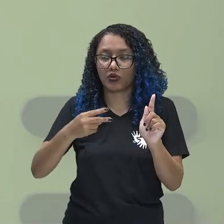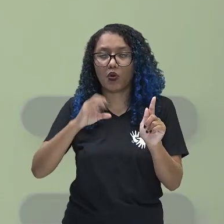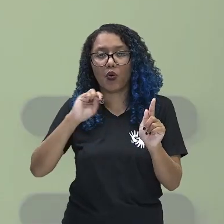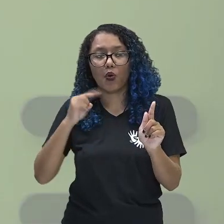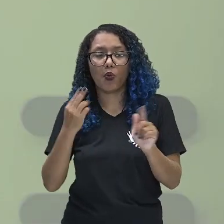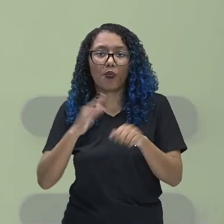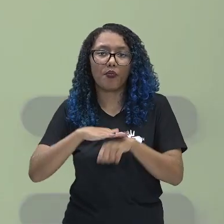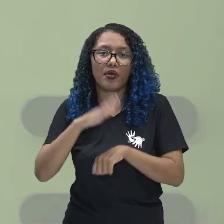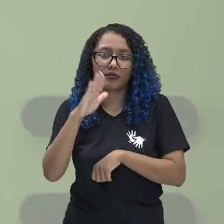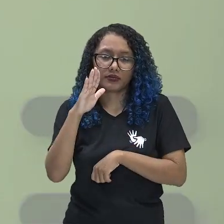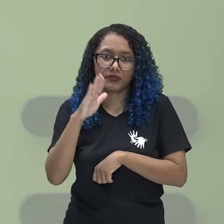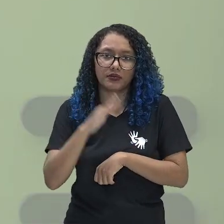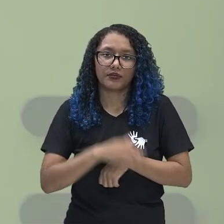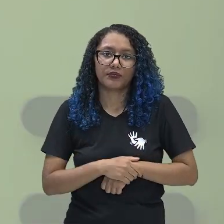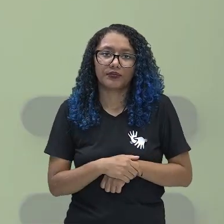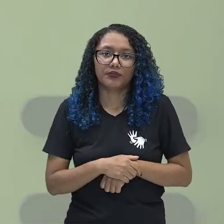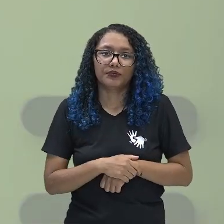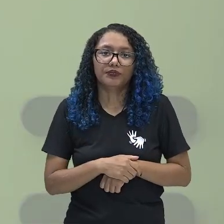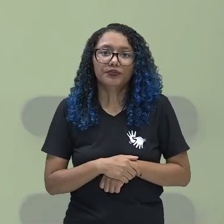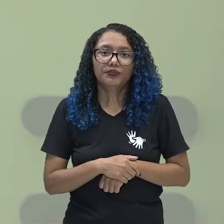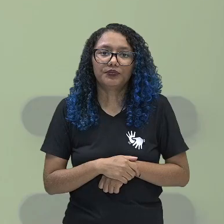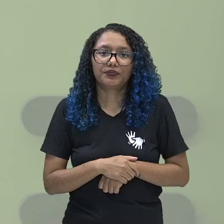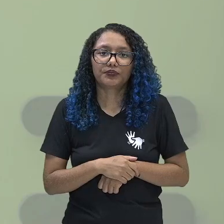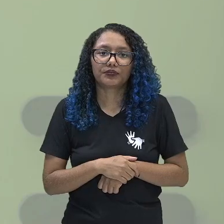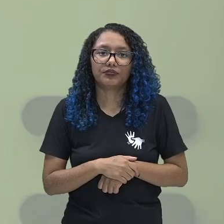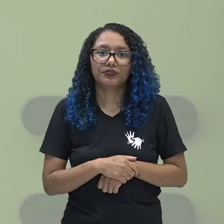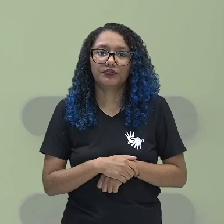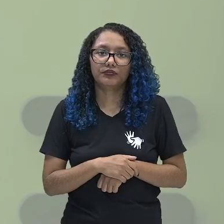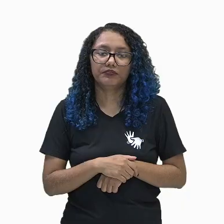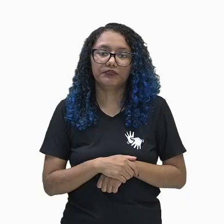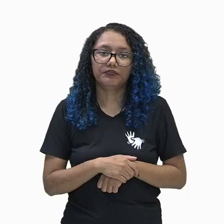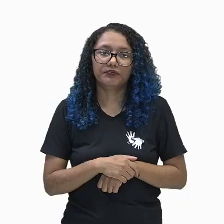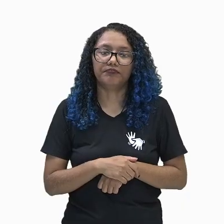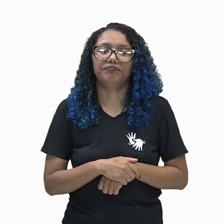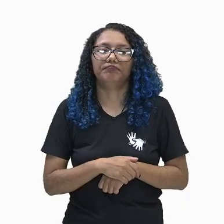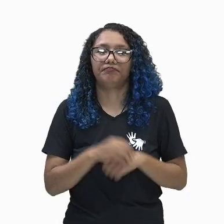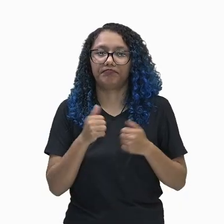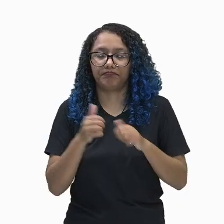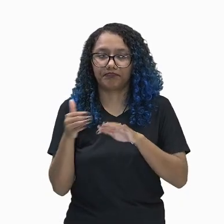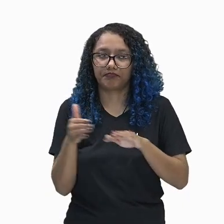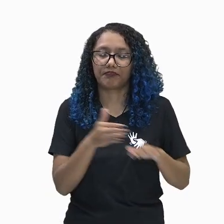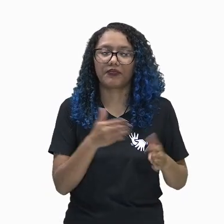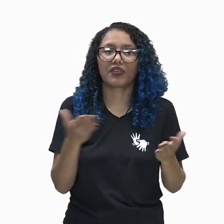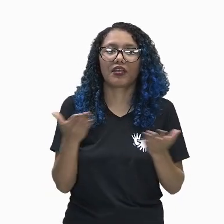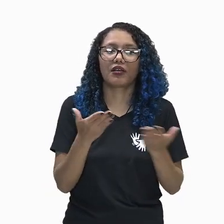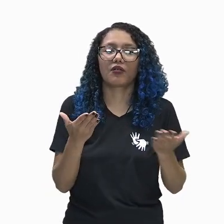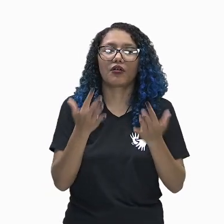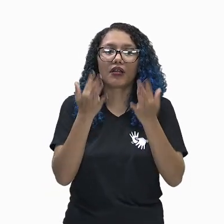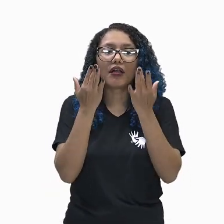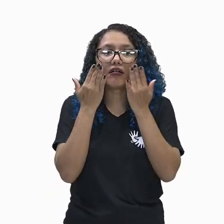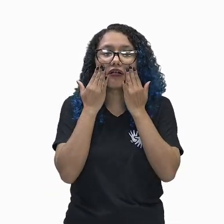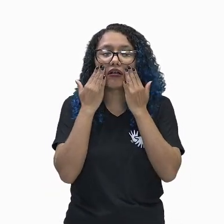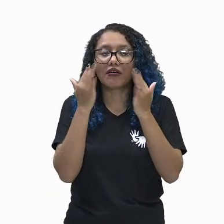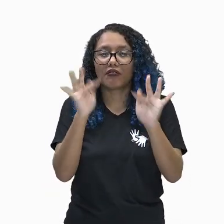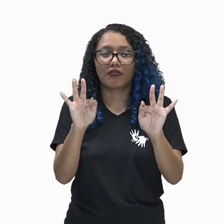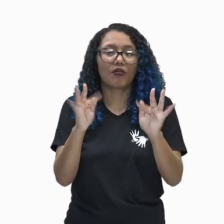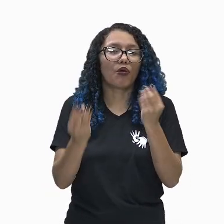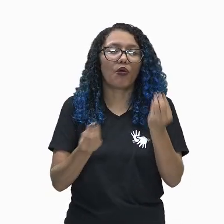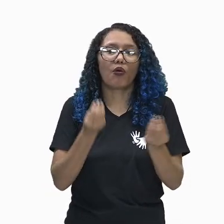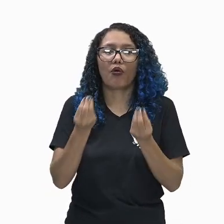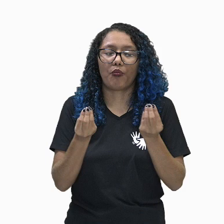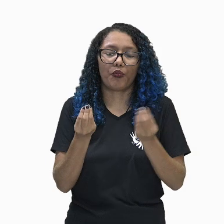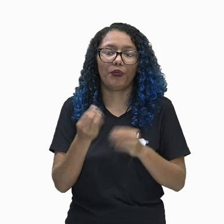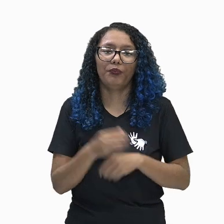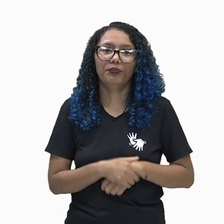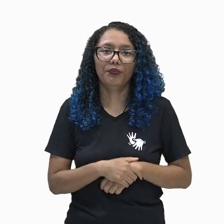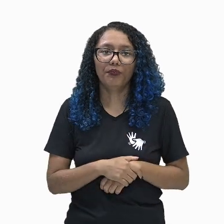Então, vimos aí o conceito de genótipo e agora vamos entender um pouquinho o conceito sobre o fenótipo. Ele